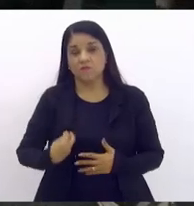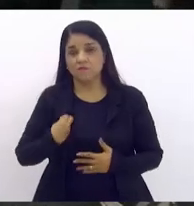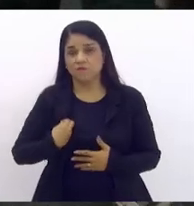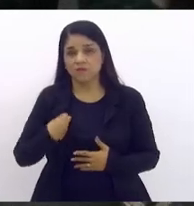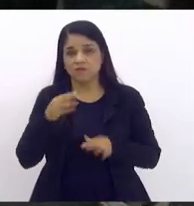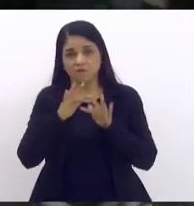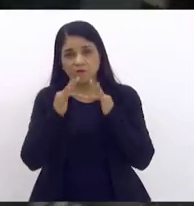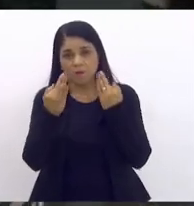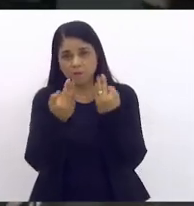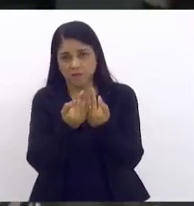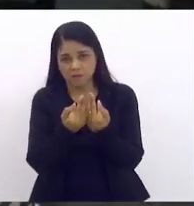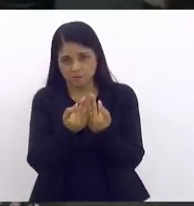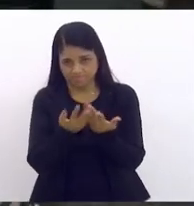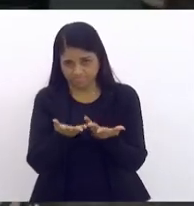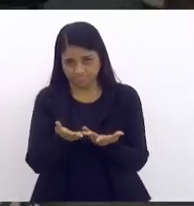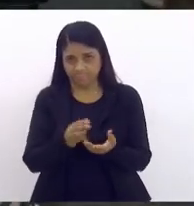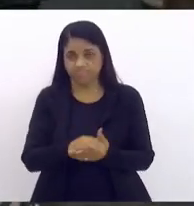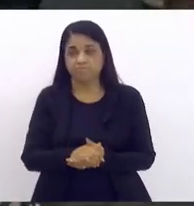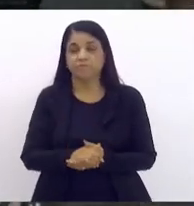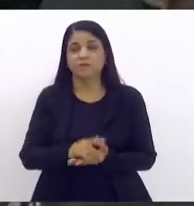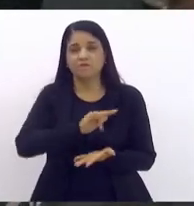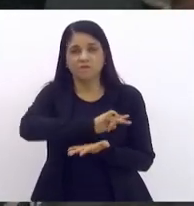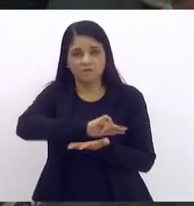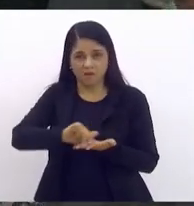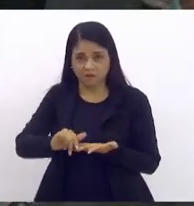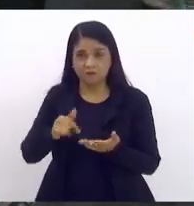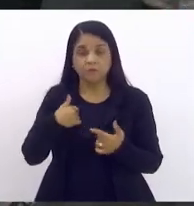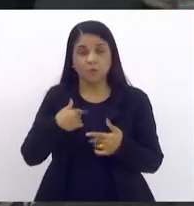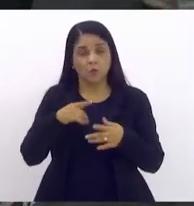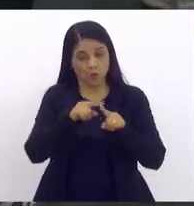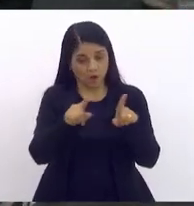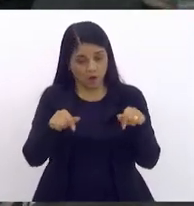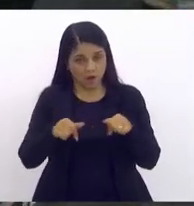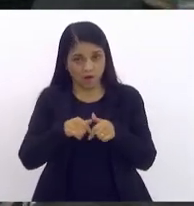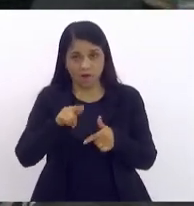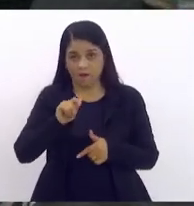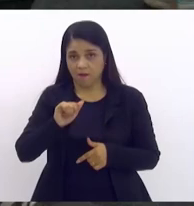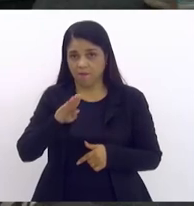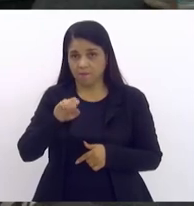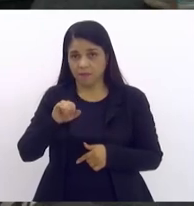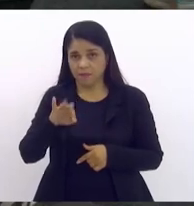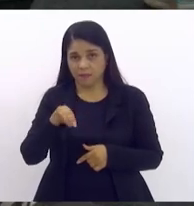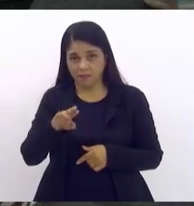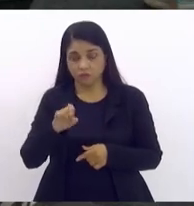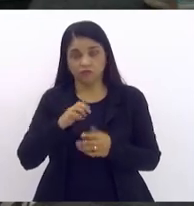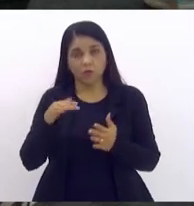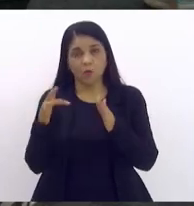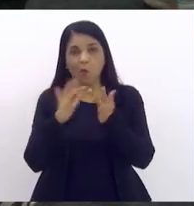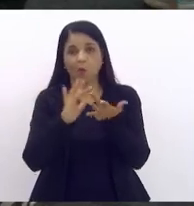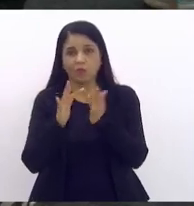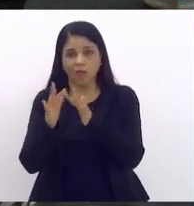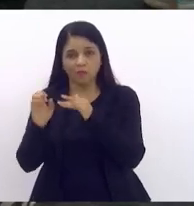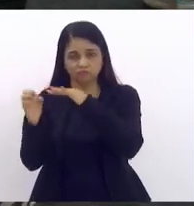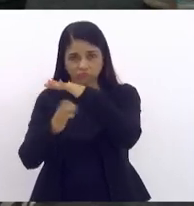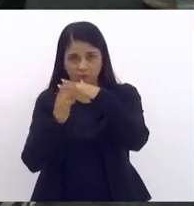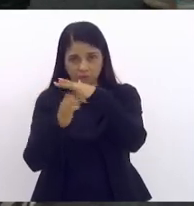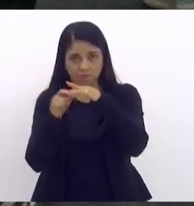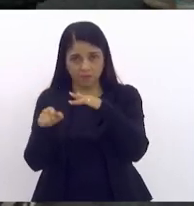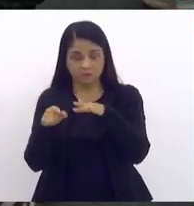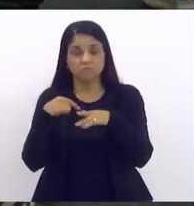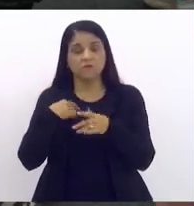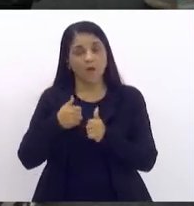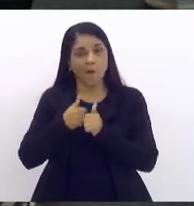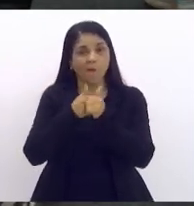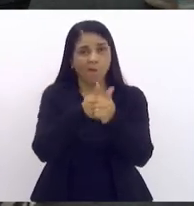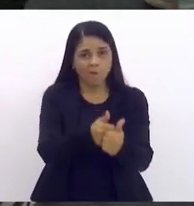de famílias fluminenses. O meu gabinete já está acionando a concessionária e vai seguir acompanhando essa situação